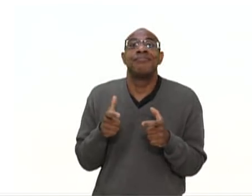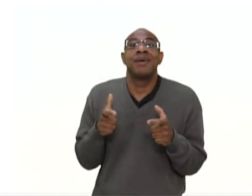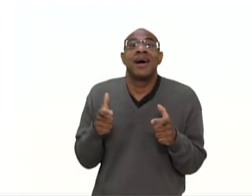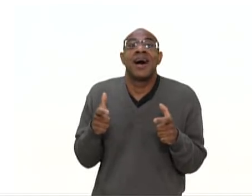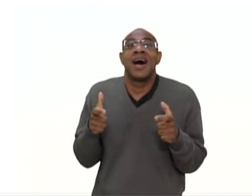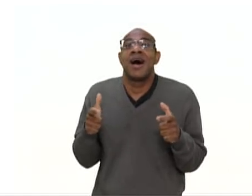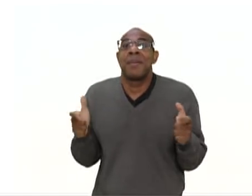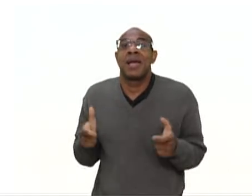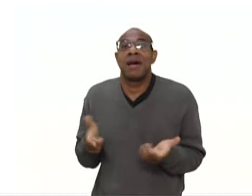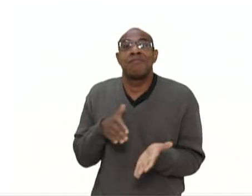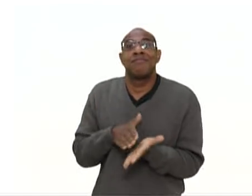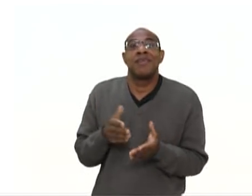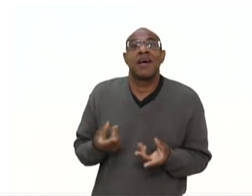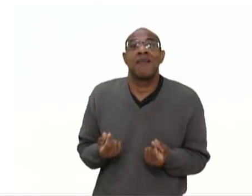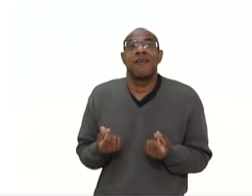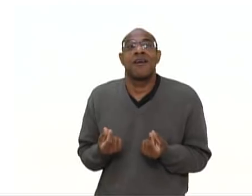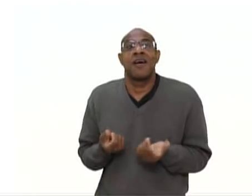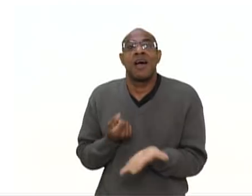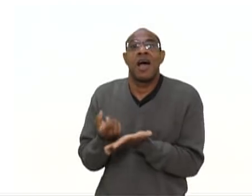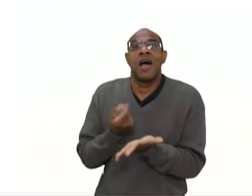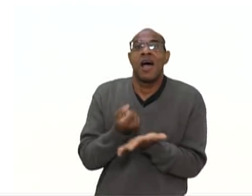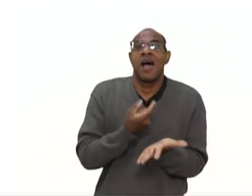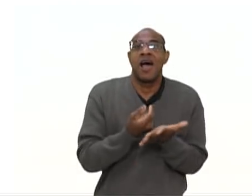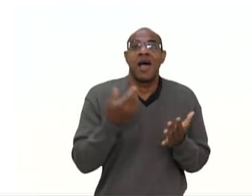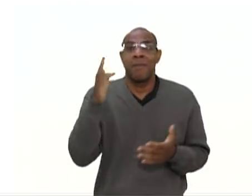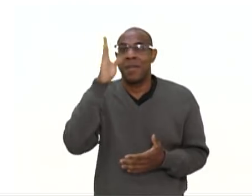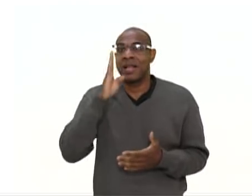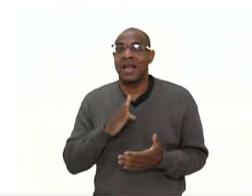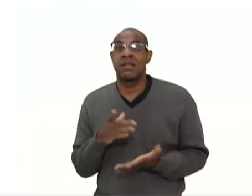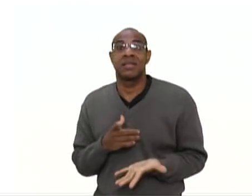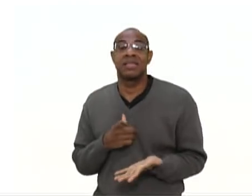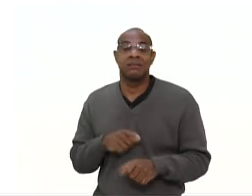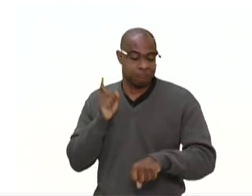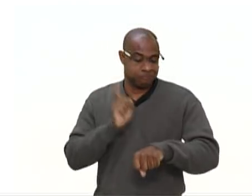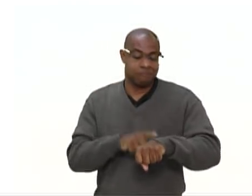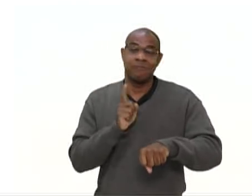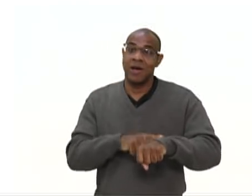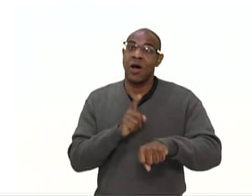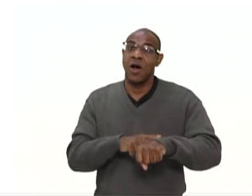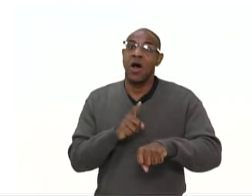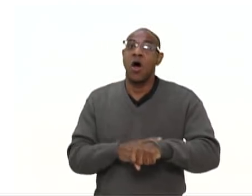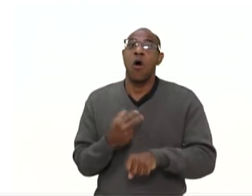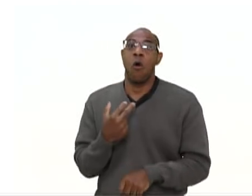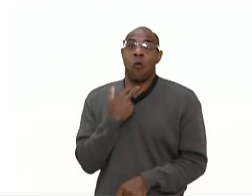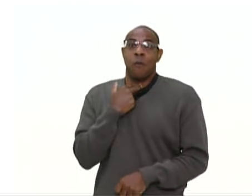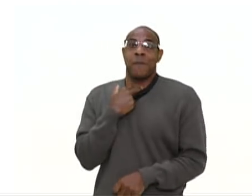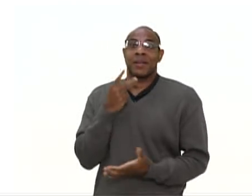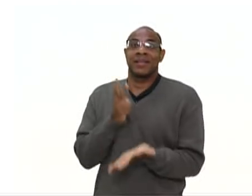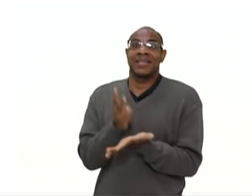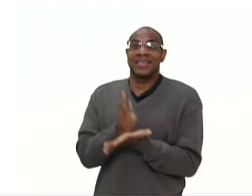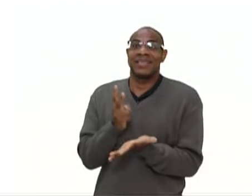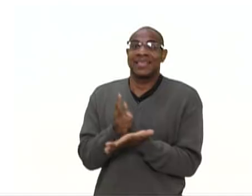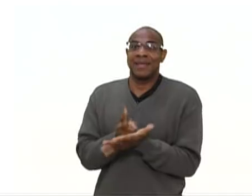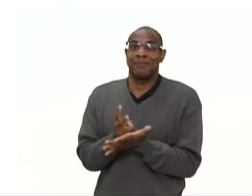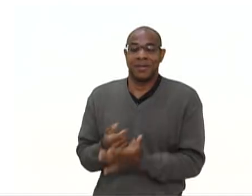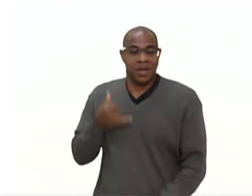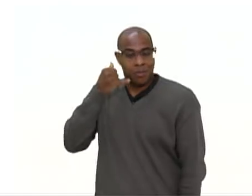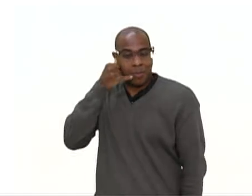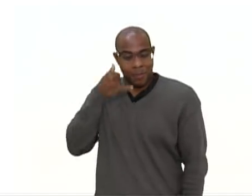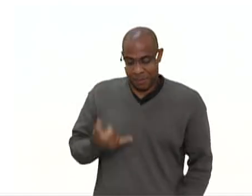entretenimento dos brasileiros. Sim, tem ocupado quase a metade das horas vagas da população